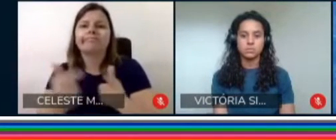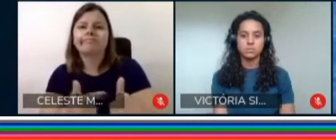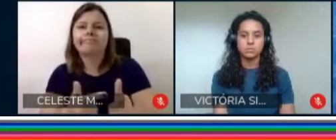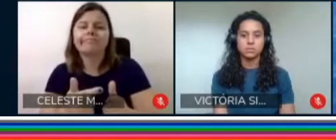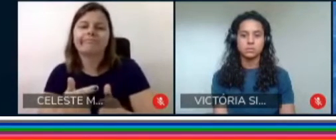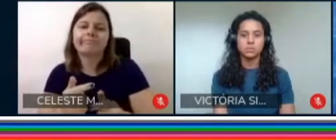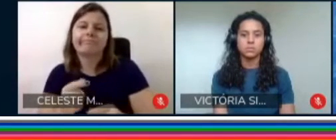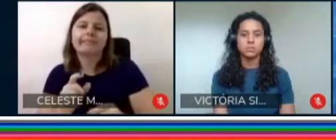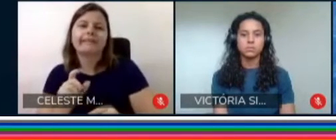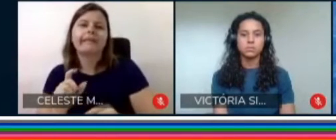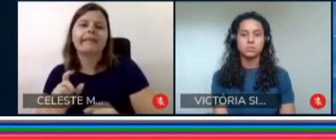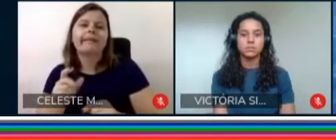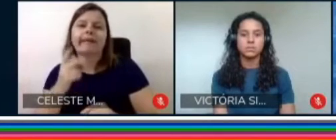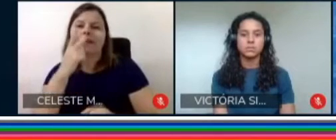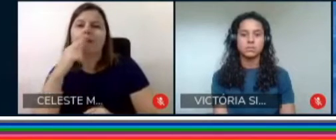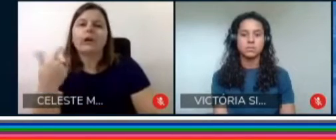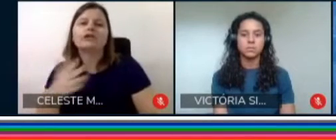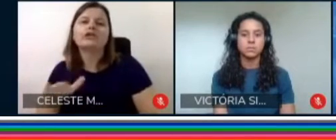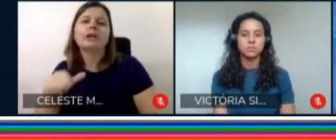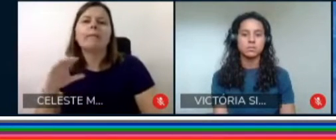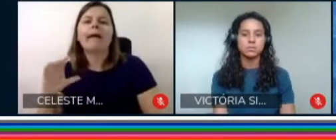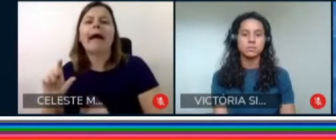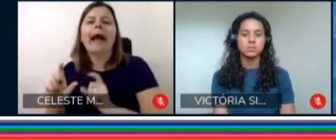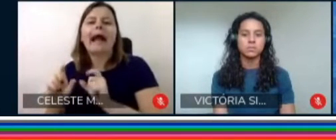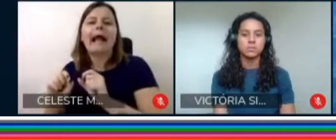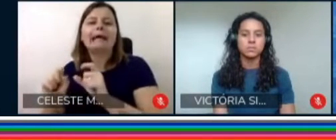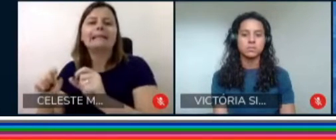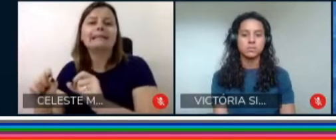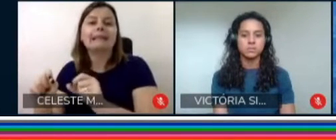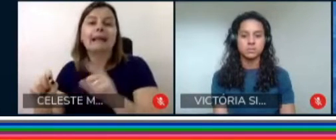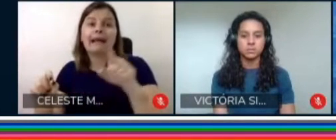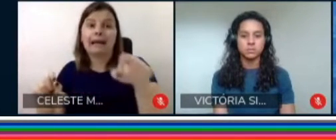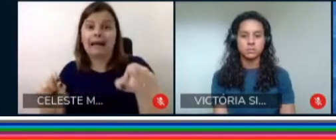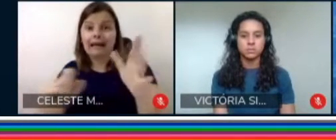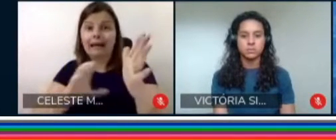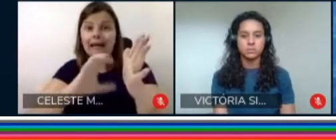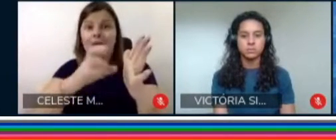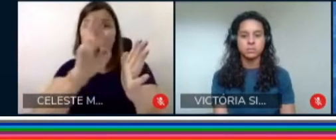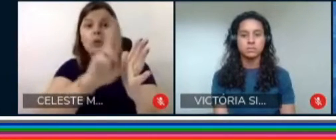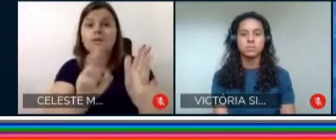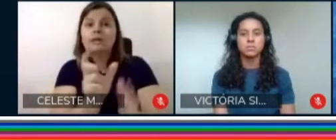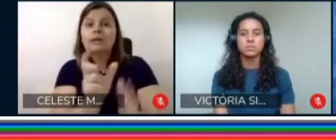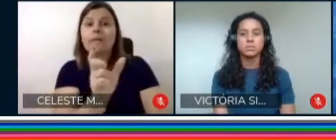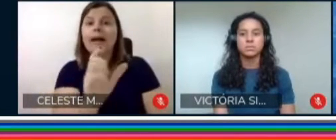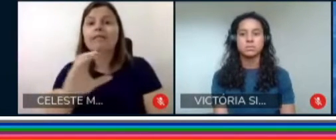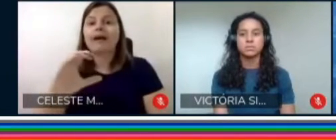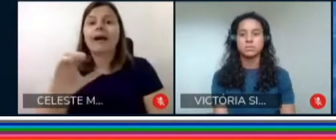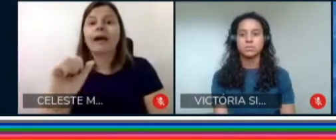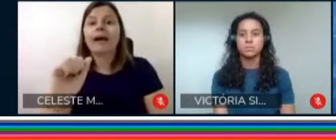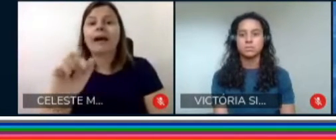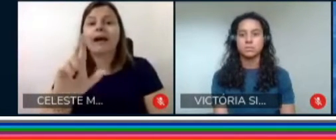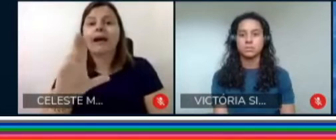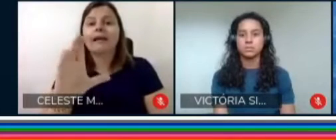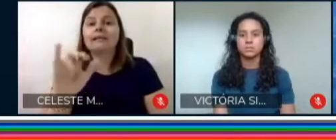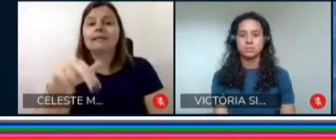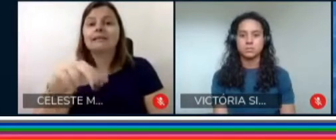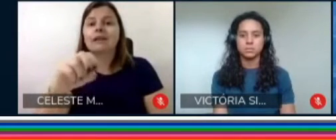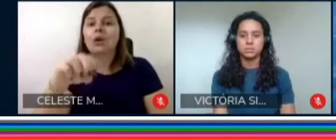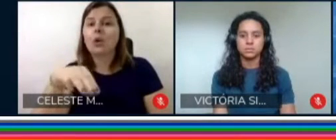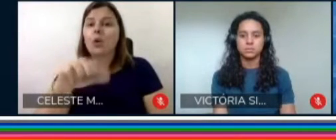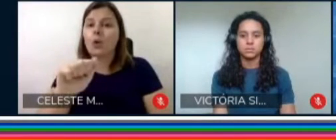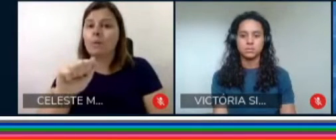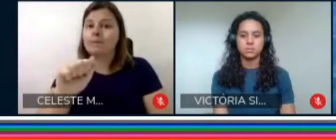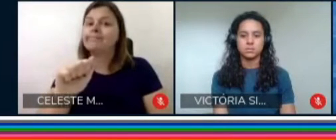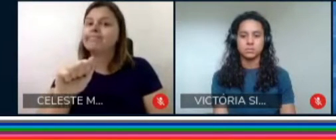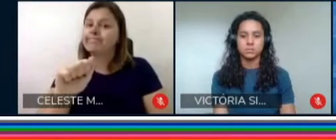mas se a base de dados chama carcinoma, eu tenho que fazer essa aproximação com o termo, né? Eu tenho que conhecer como é que está descrito o